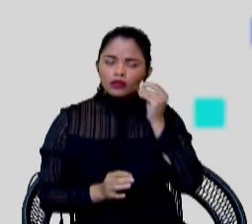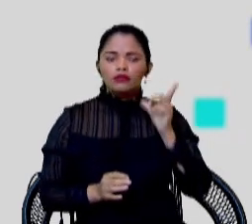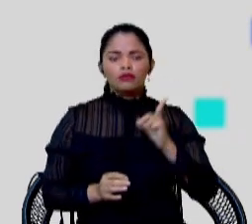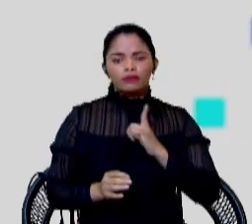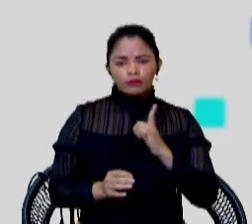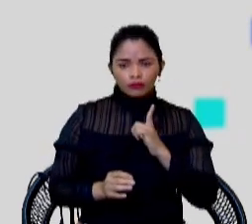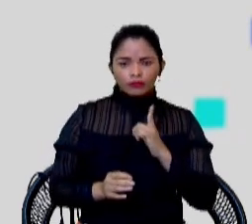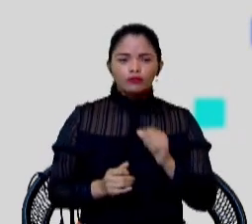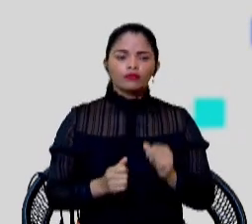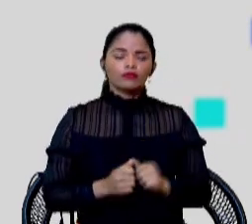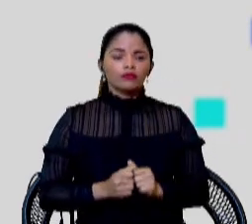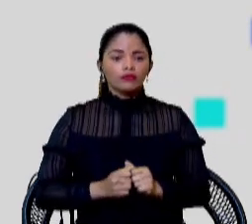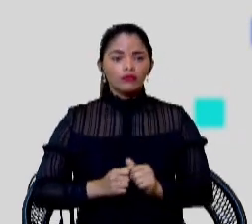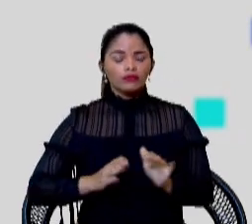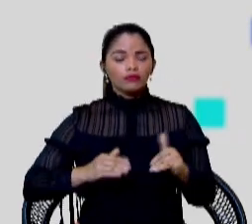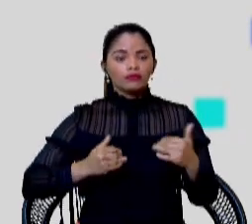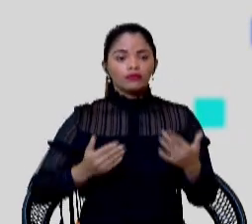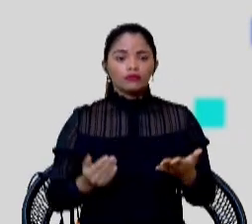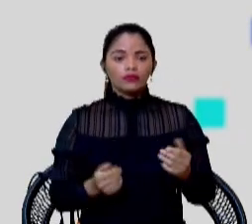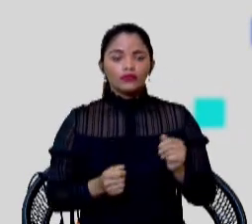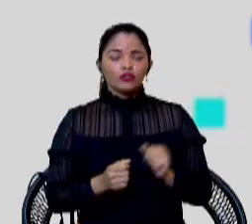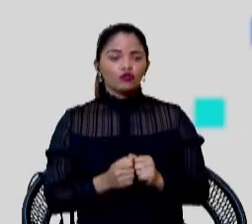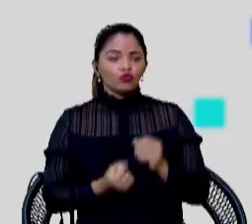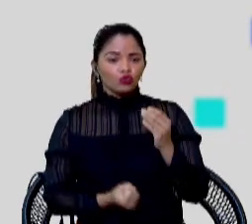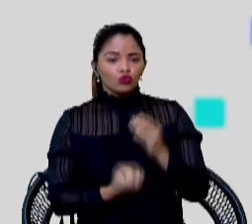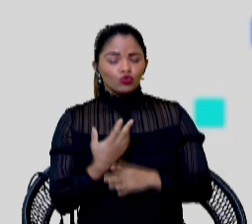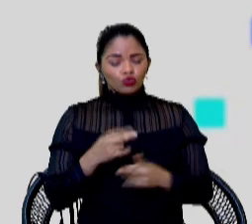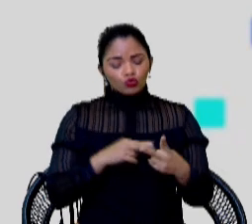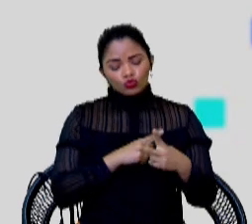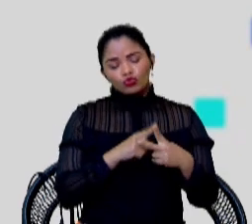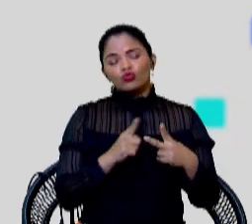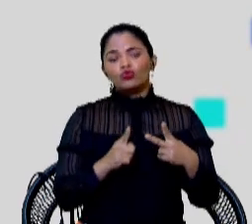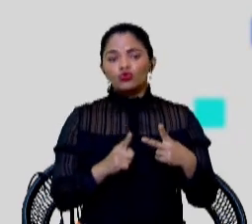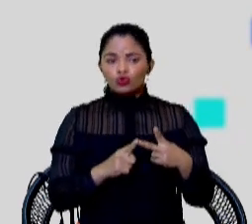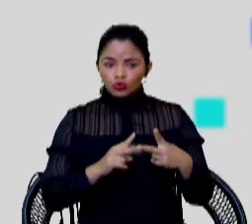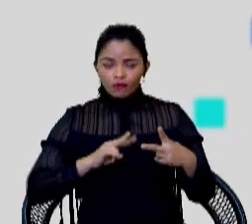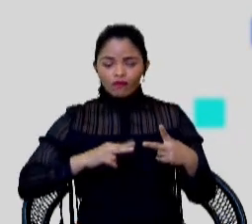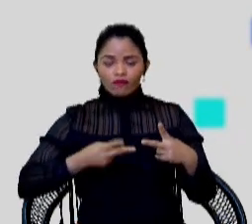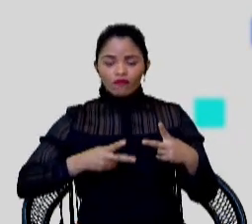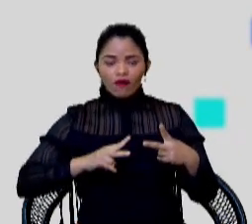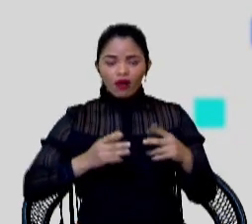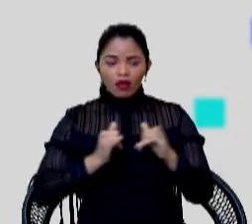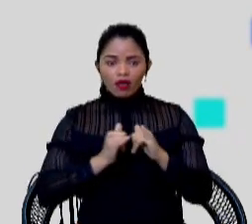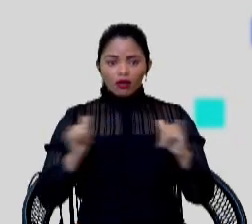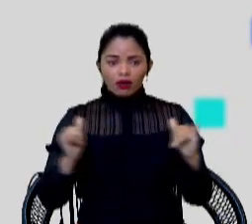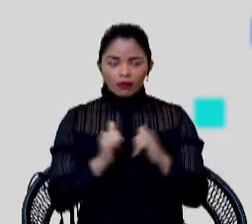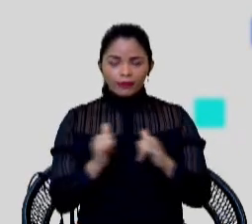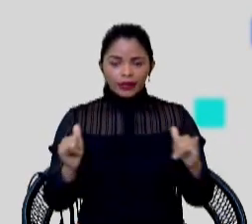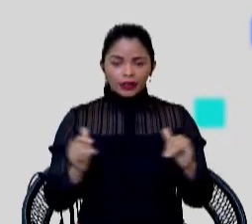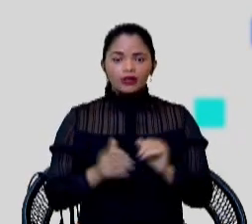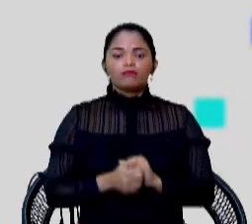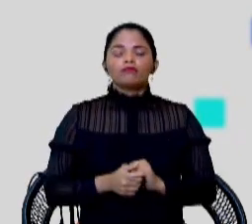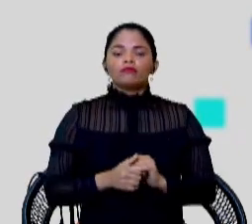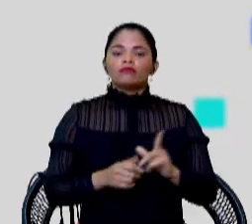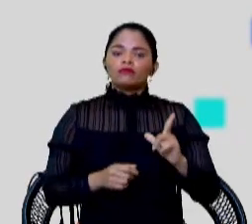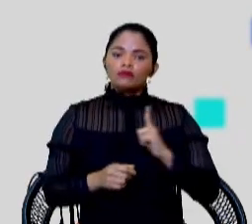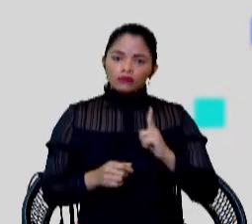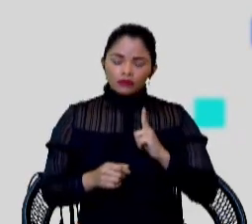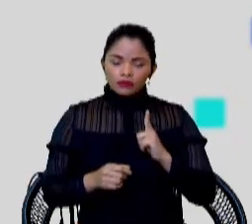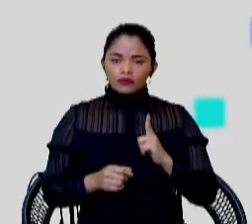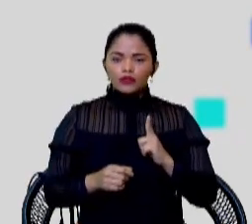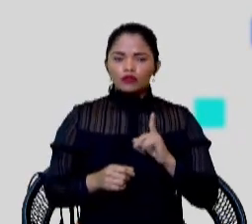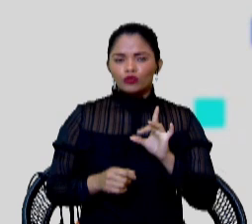eu tenho, eu crio duas variáveis ali da minha campanha, né? E eu